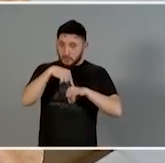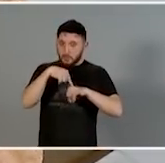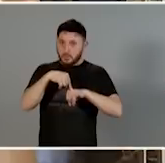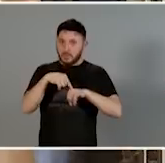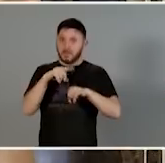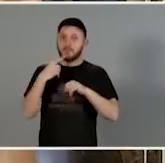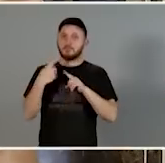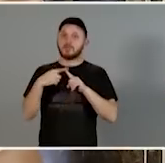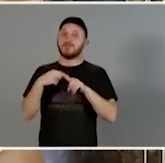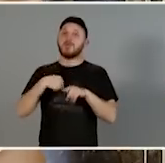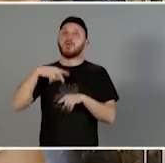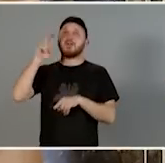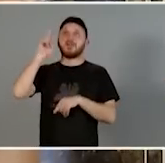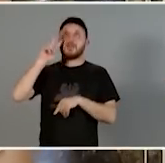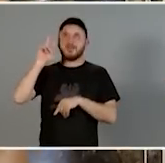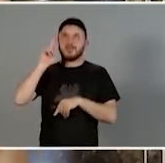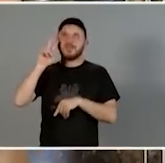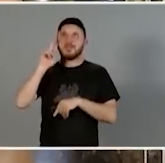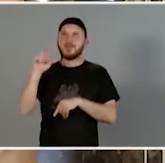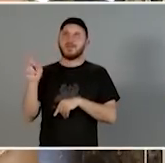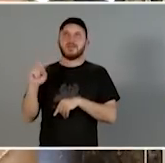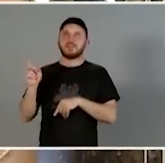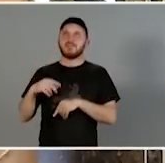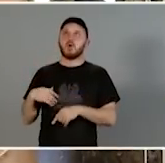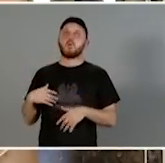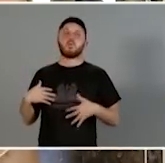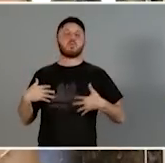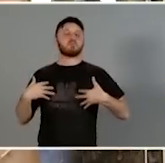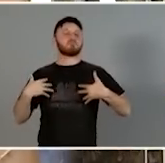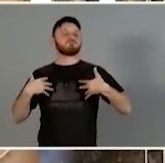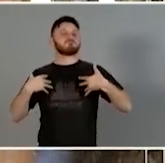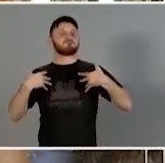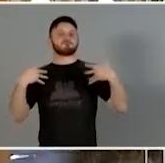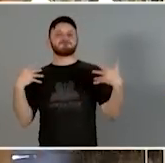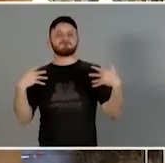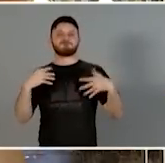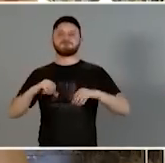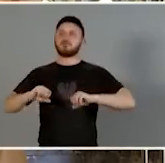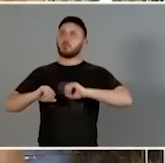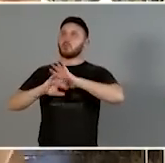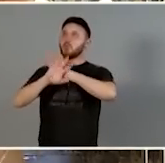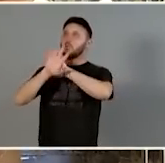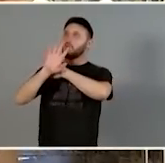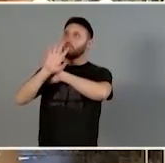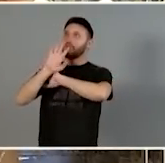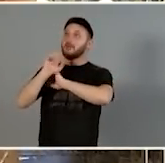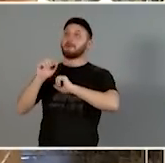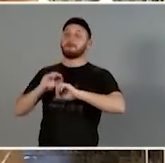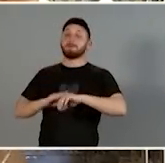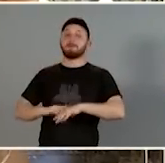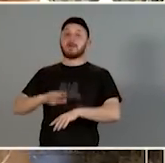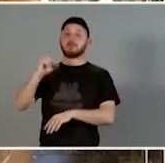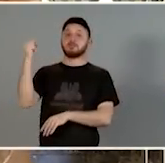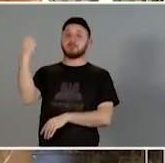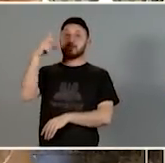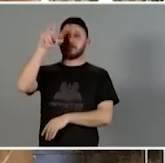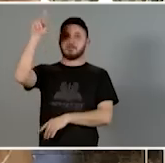para que eu me lembre de não me vangloriar em mim, mas do que Deus fez em mim.